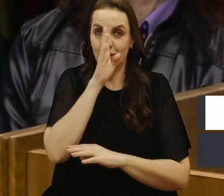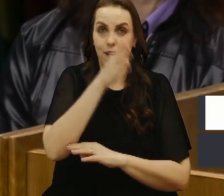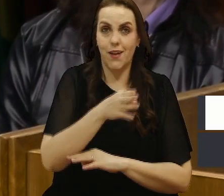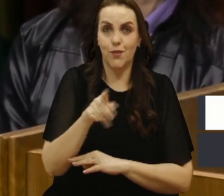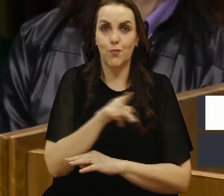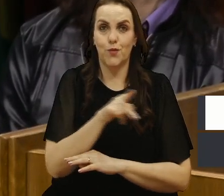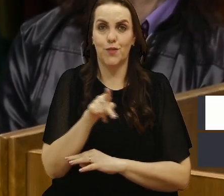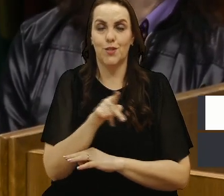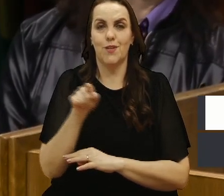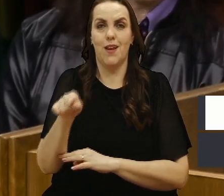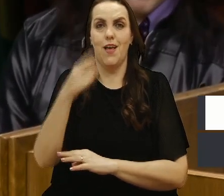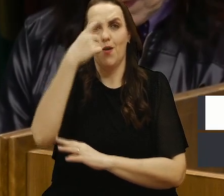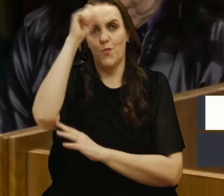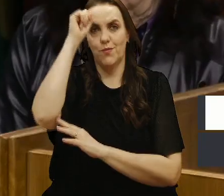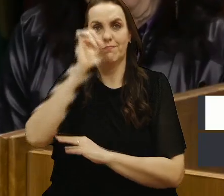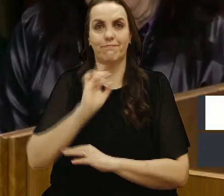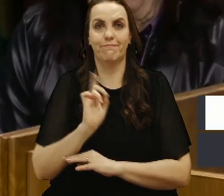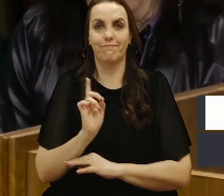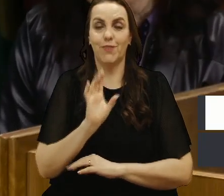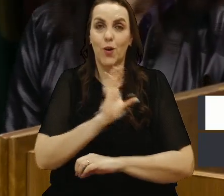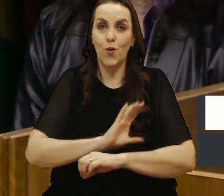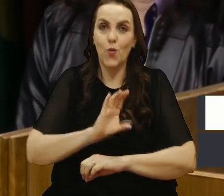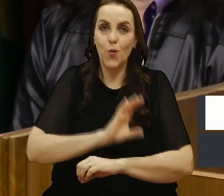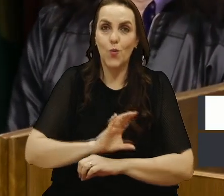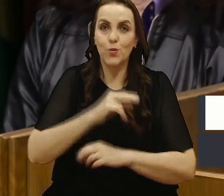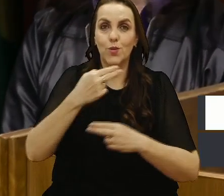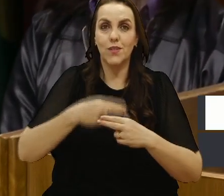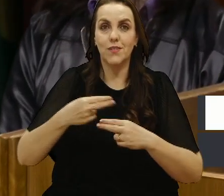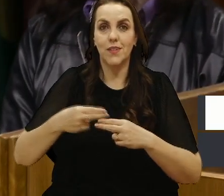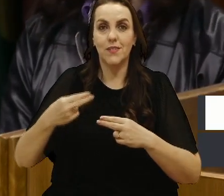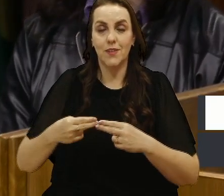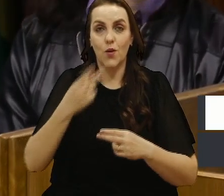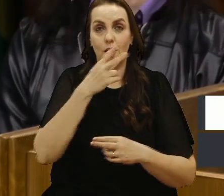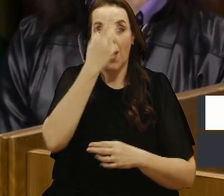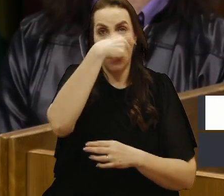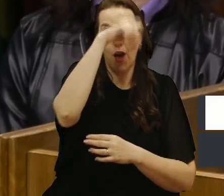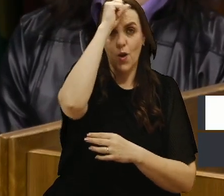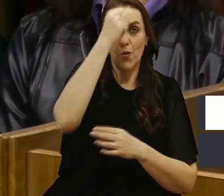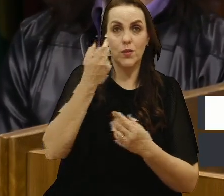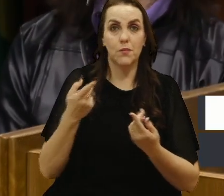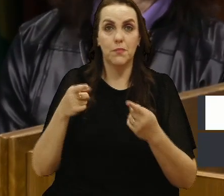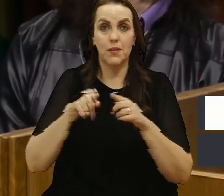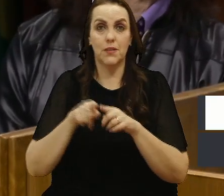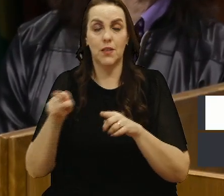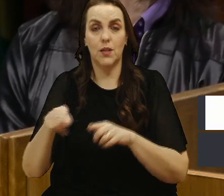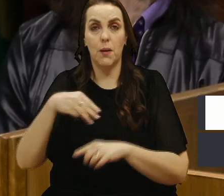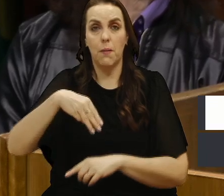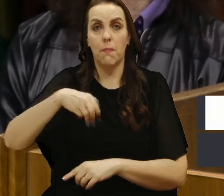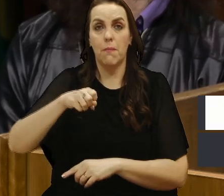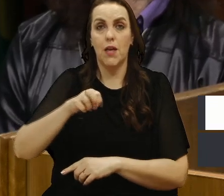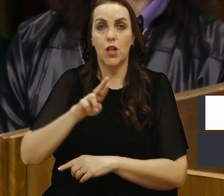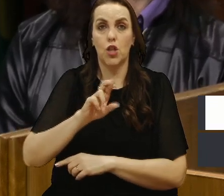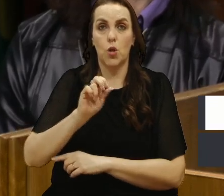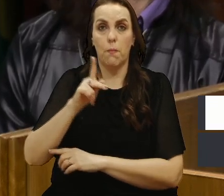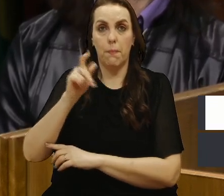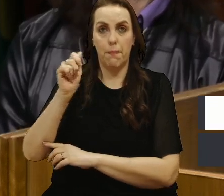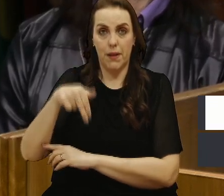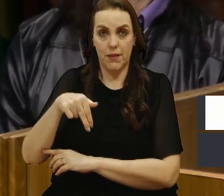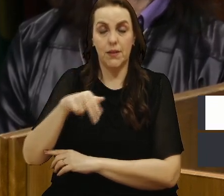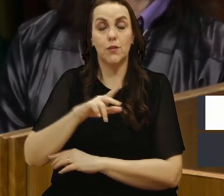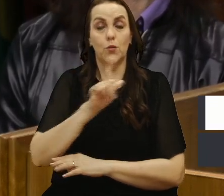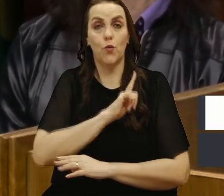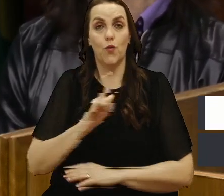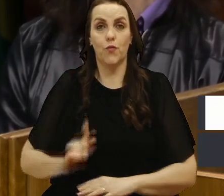Eu conheci o nosso curso num curso de extensão em que a Universidade de Caxias do Sul, junto com a Metroplan, que é o órgão de planejamento do governo do